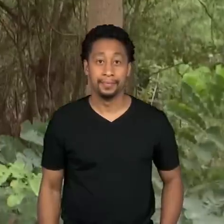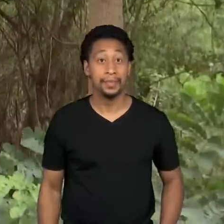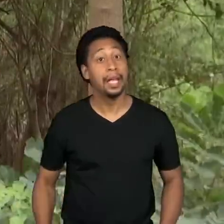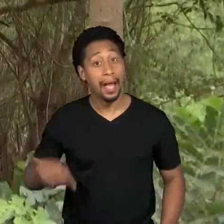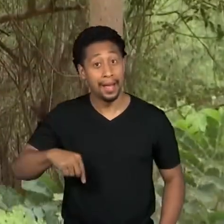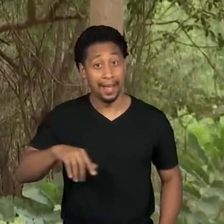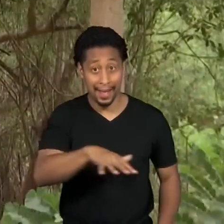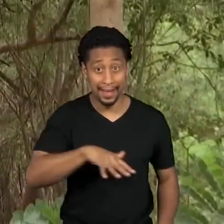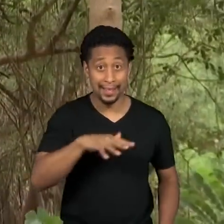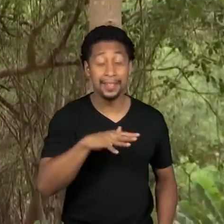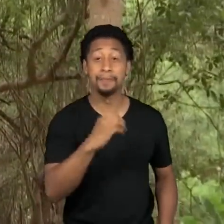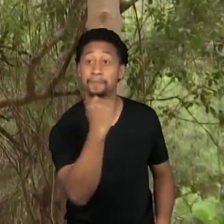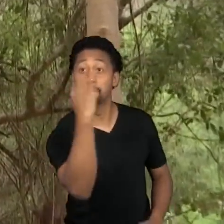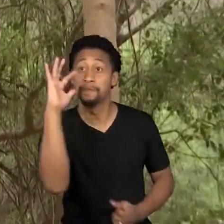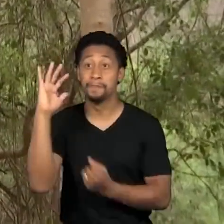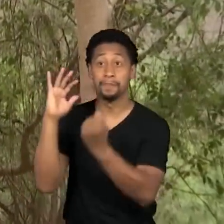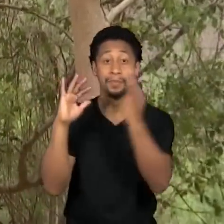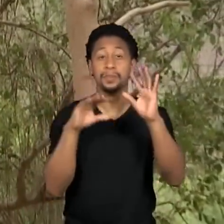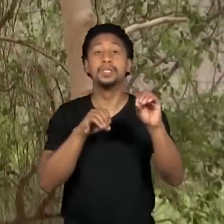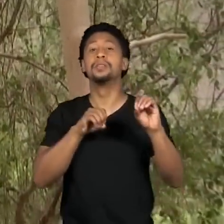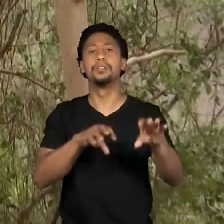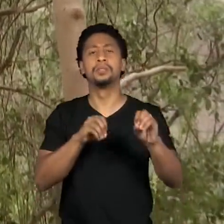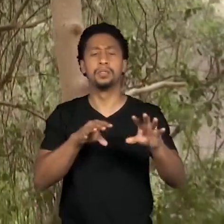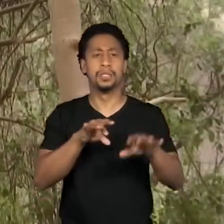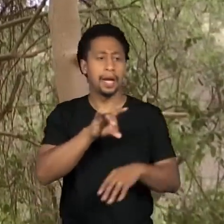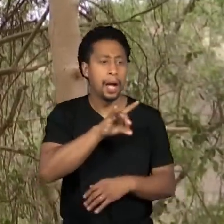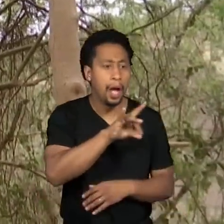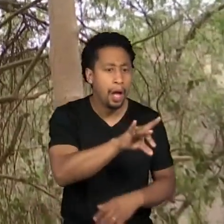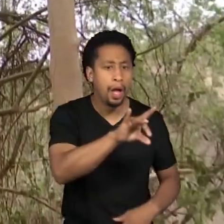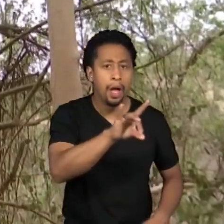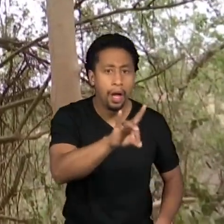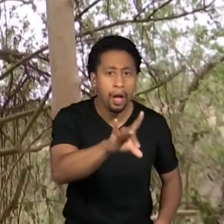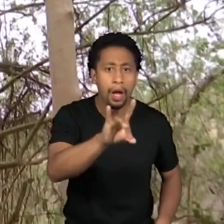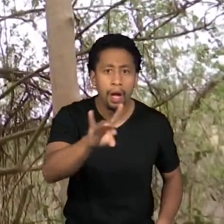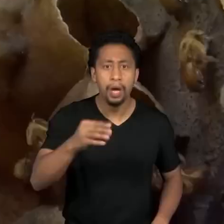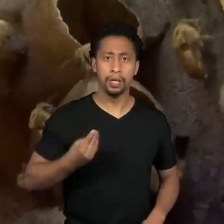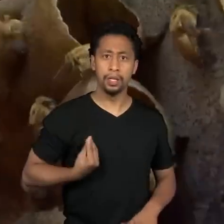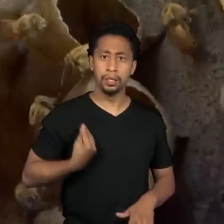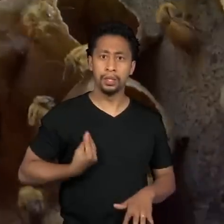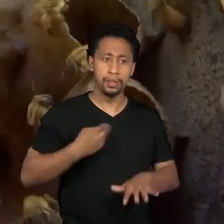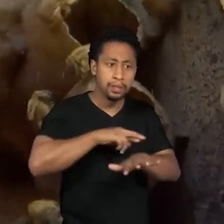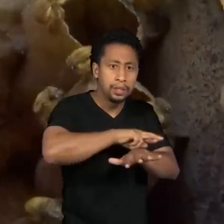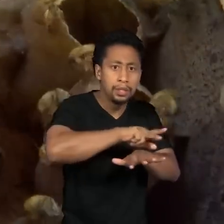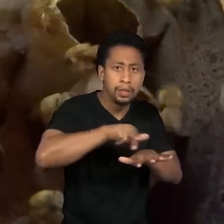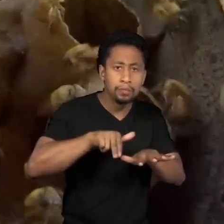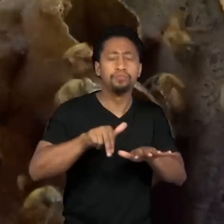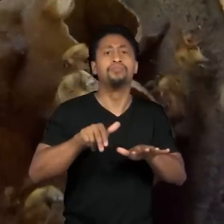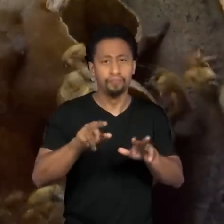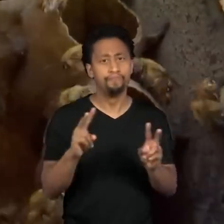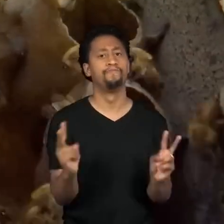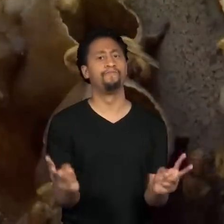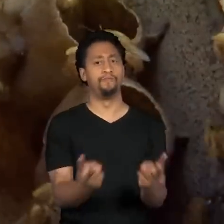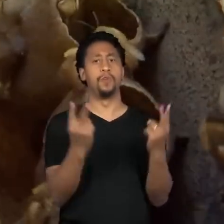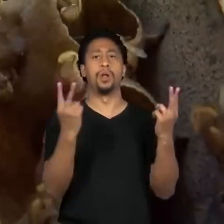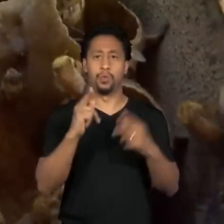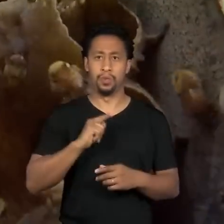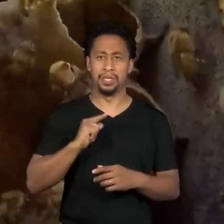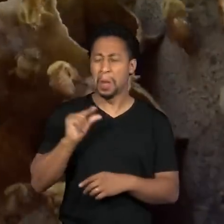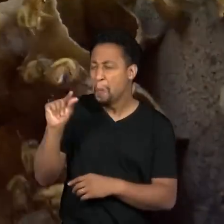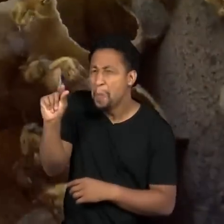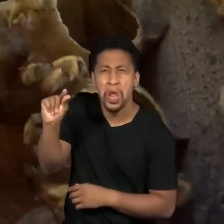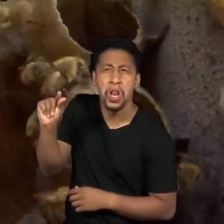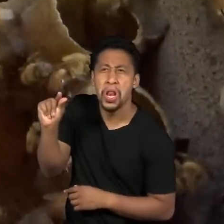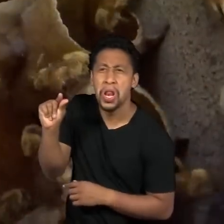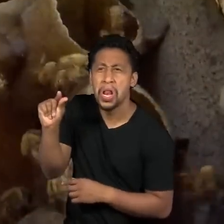Aqui se ensina que cada vida tem valor, da exuberante tajuba ao mais minúsculo inseto. E